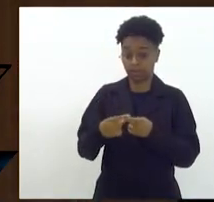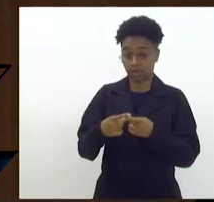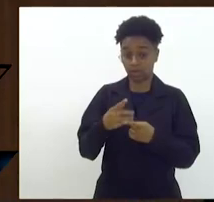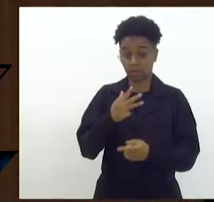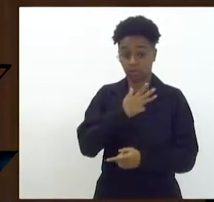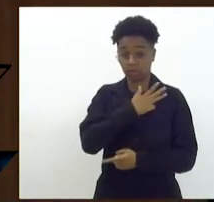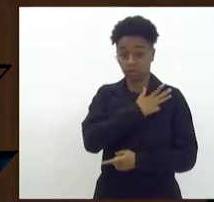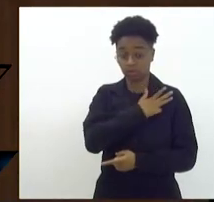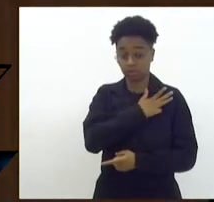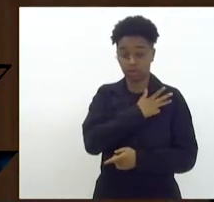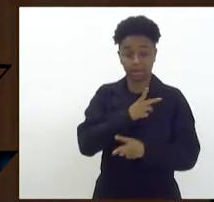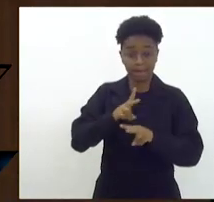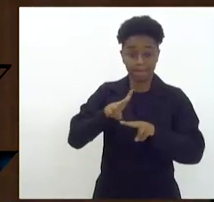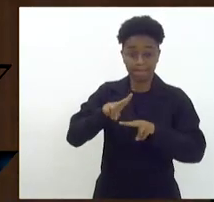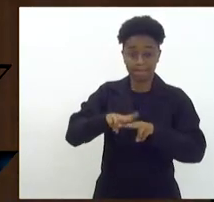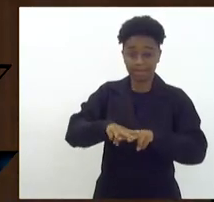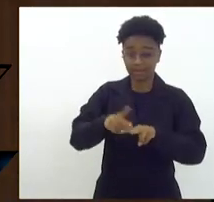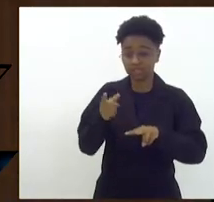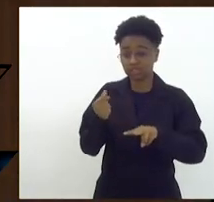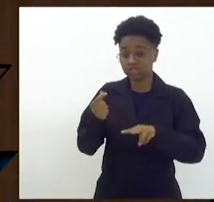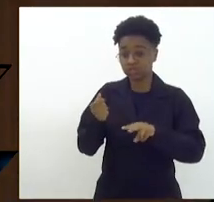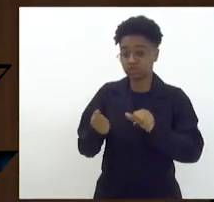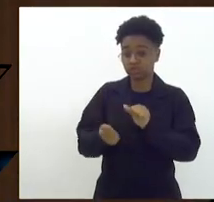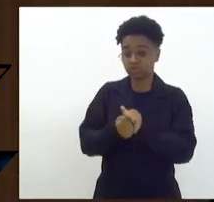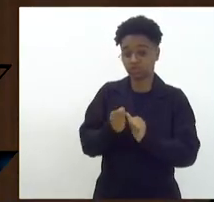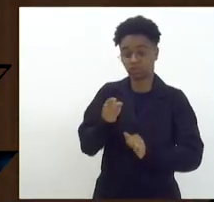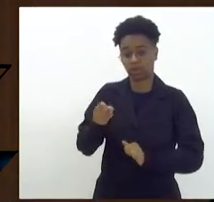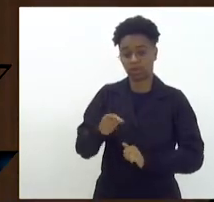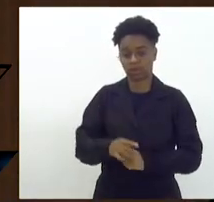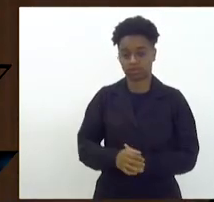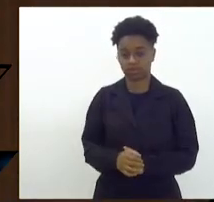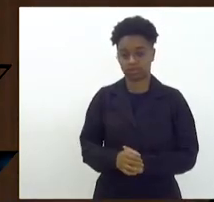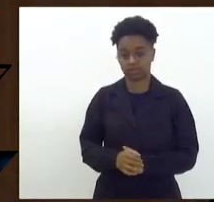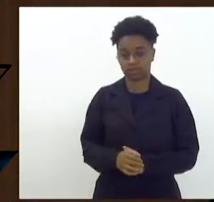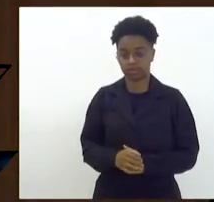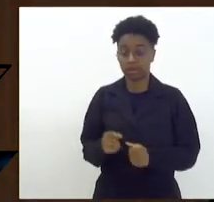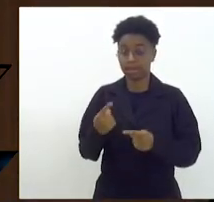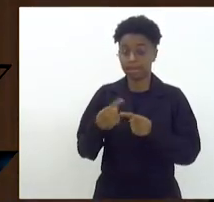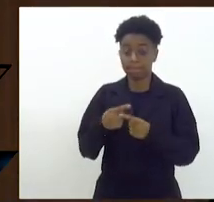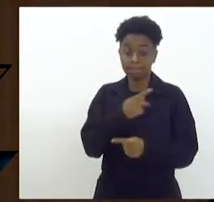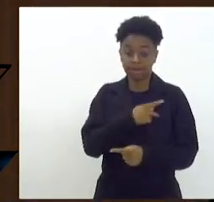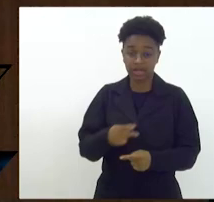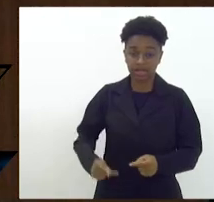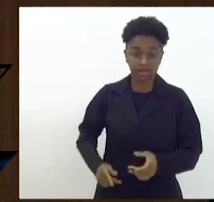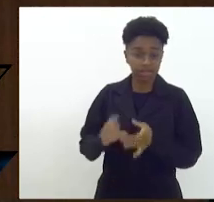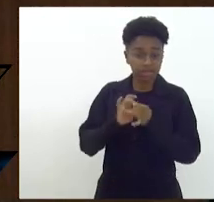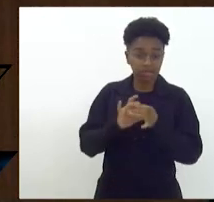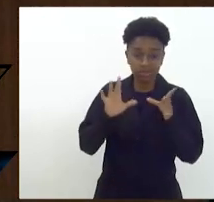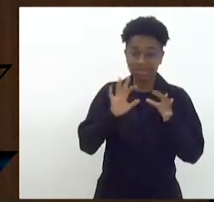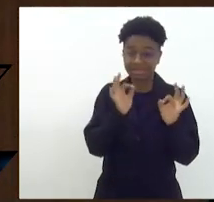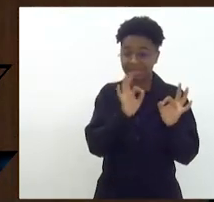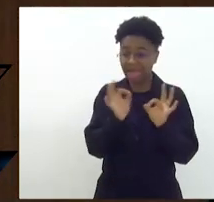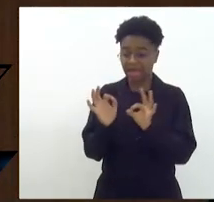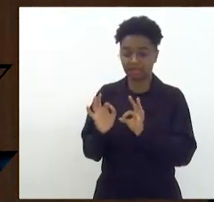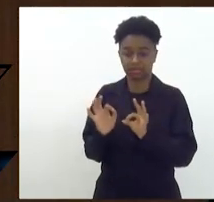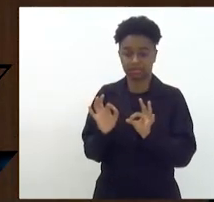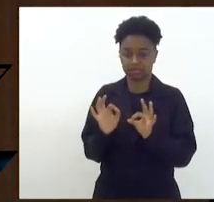trancou essas ideias lá com ele o presidente não tá liberando nada